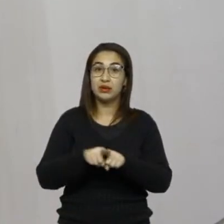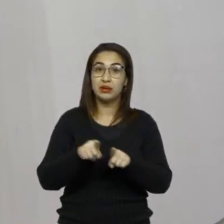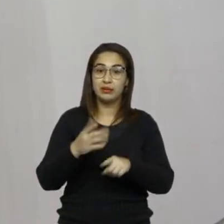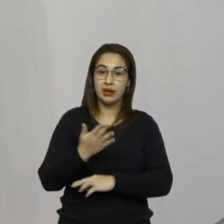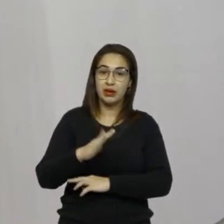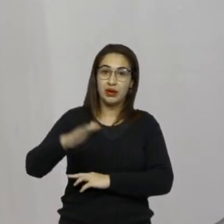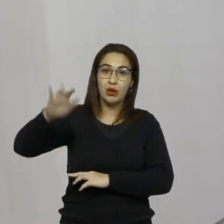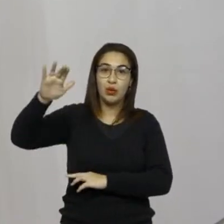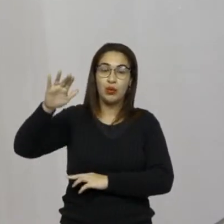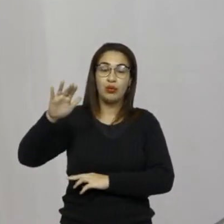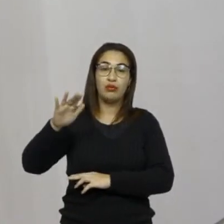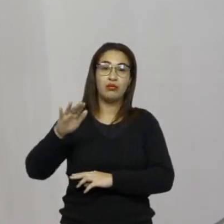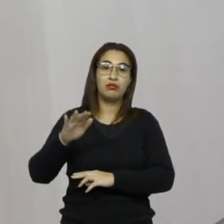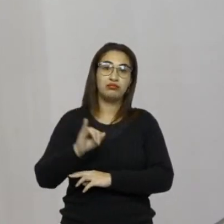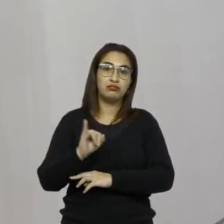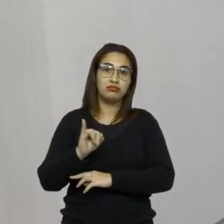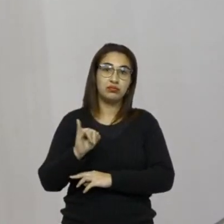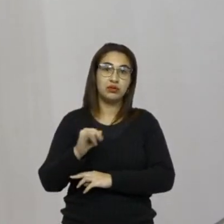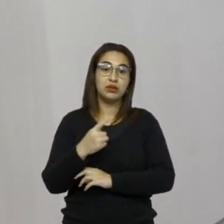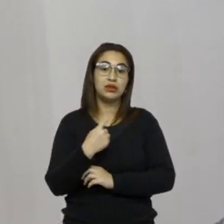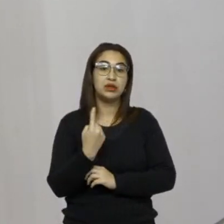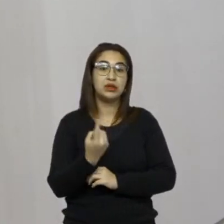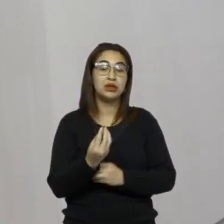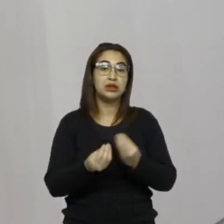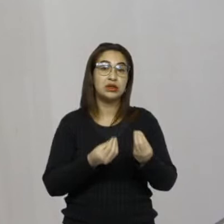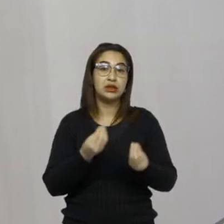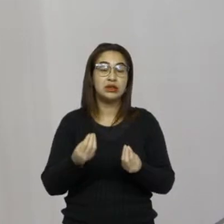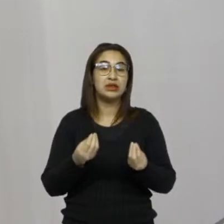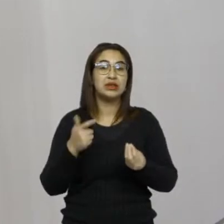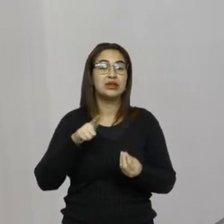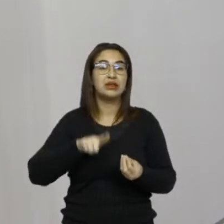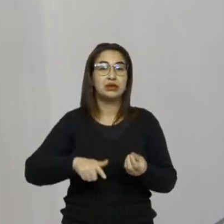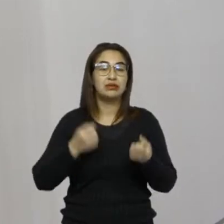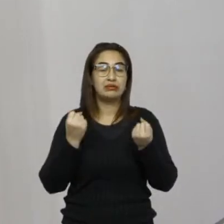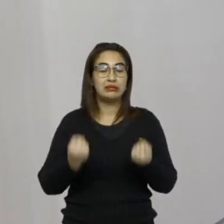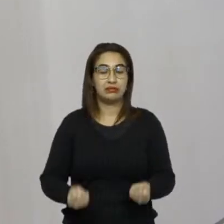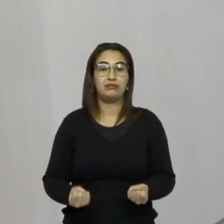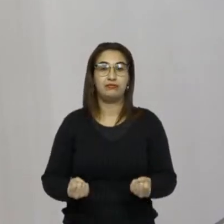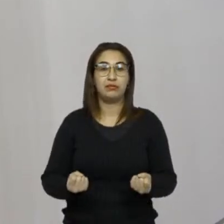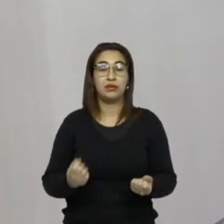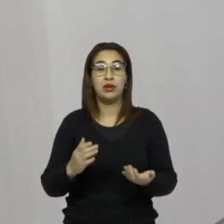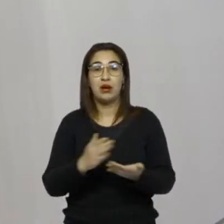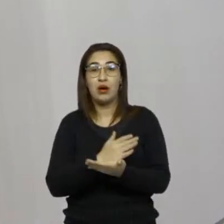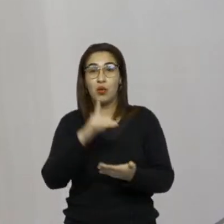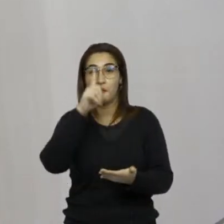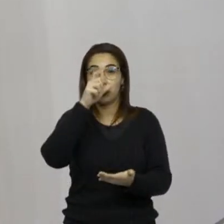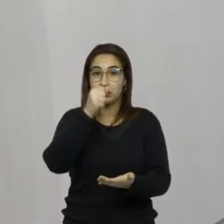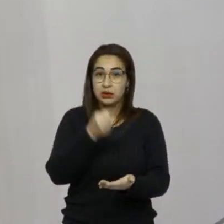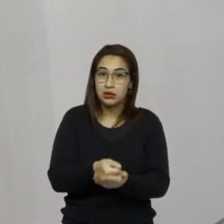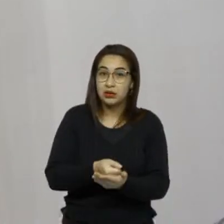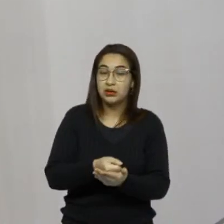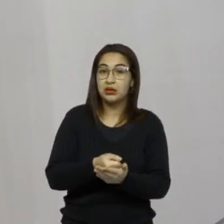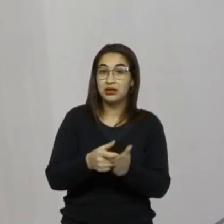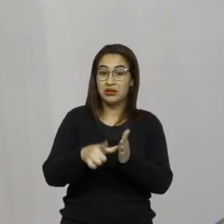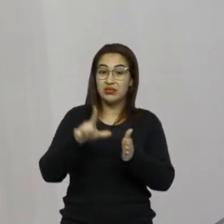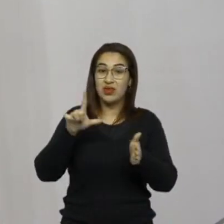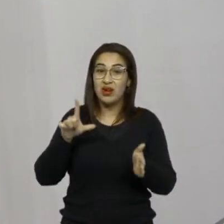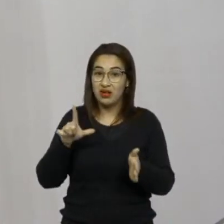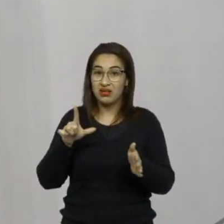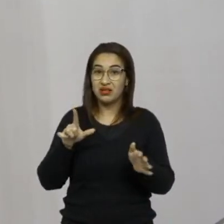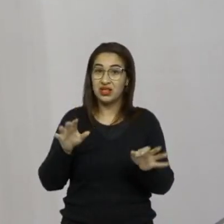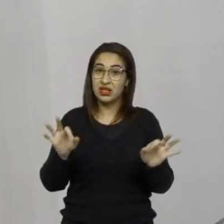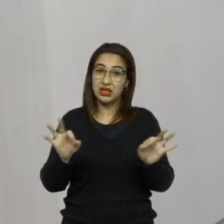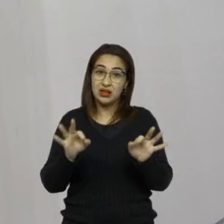preço novamente, porque certas decisões não foram tomadas na hora